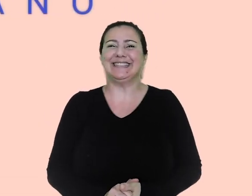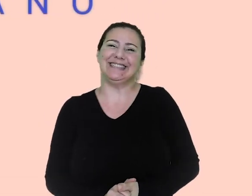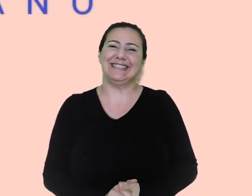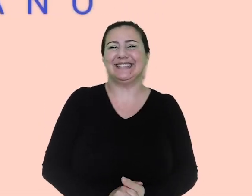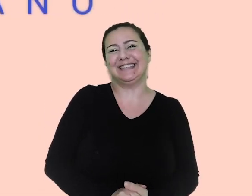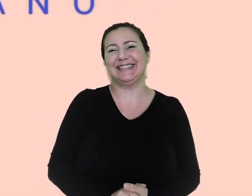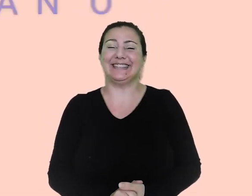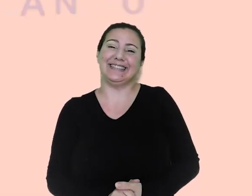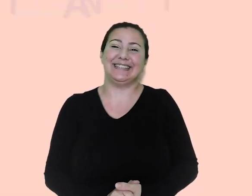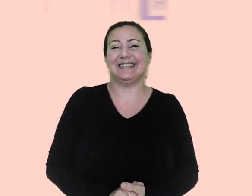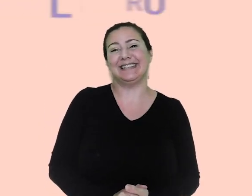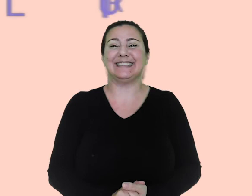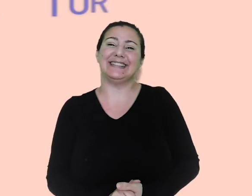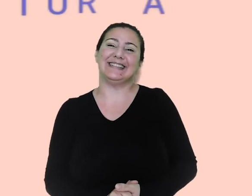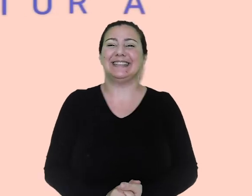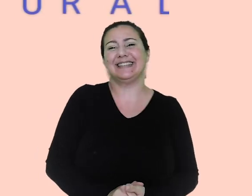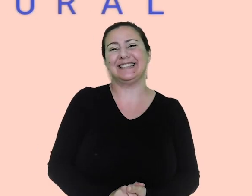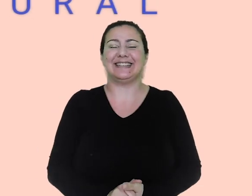E aí